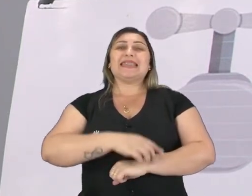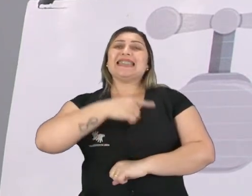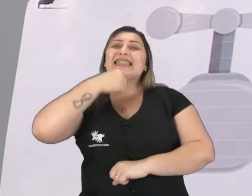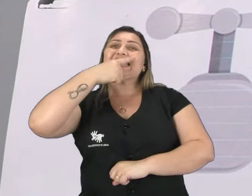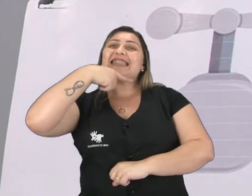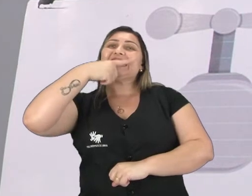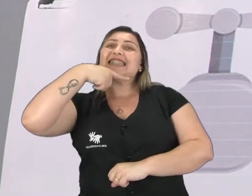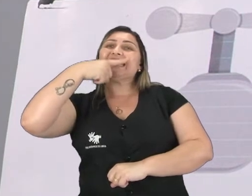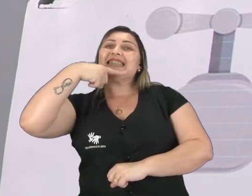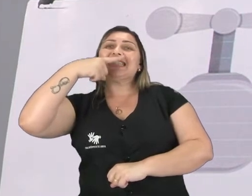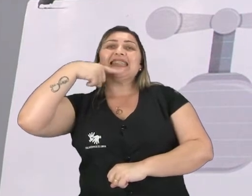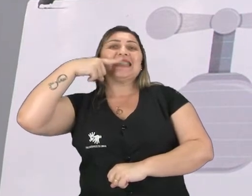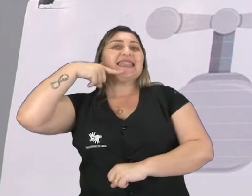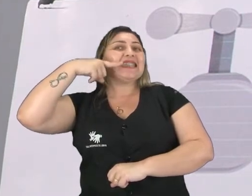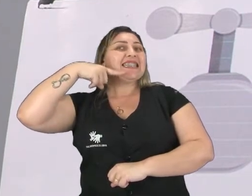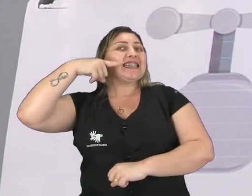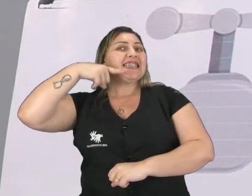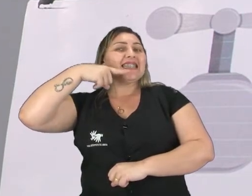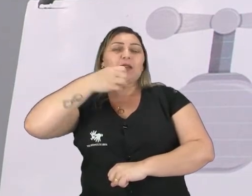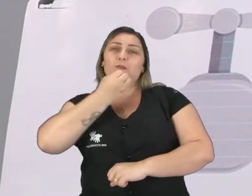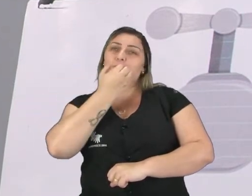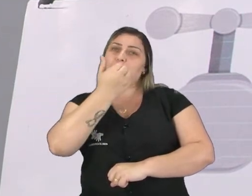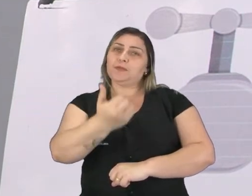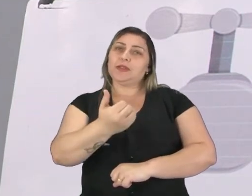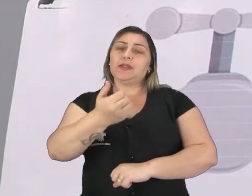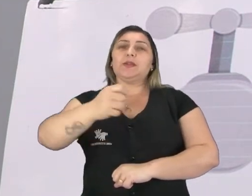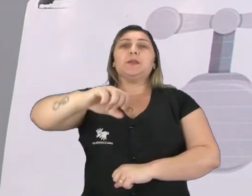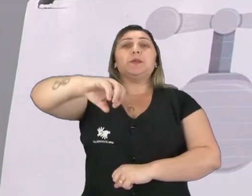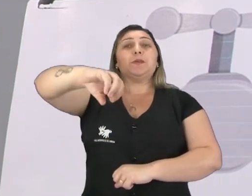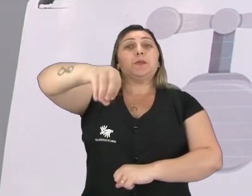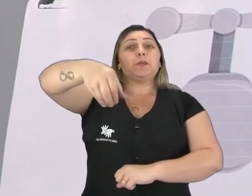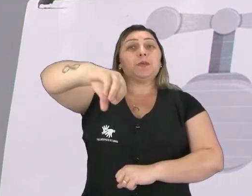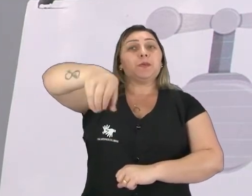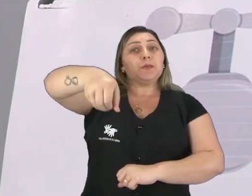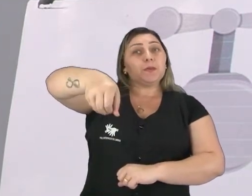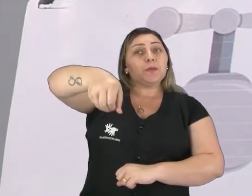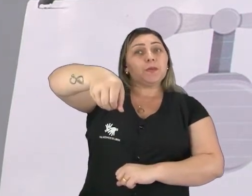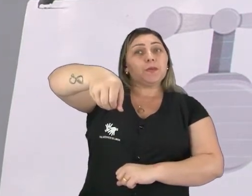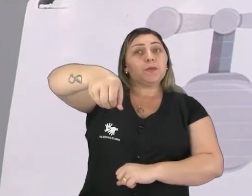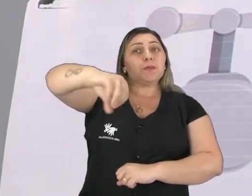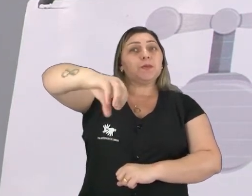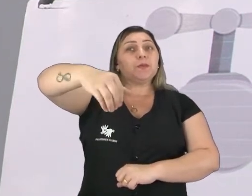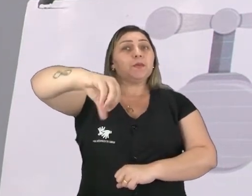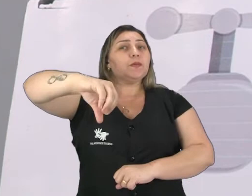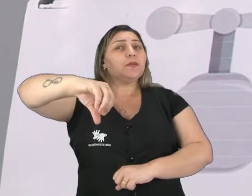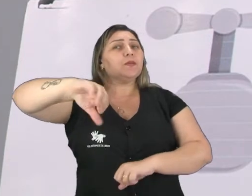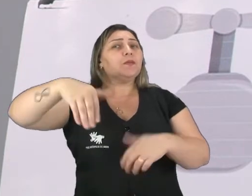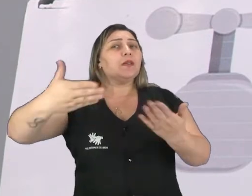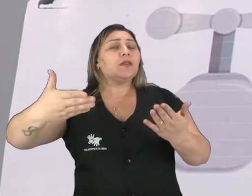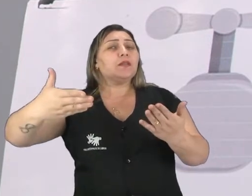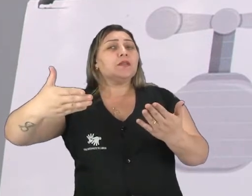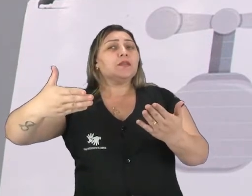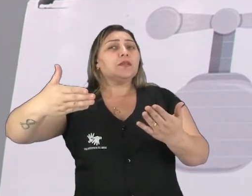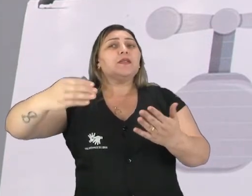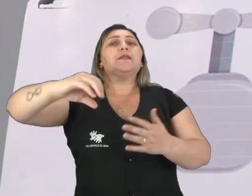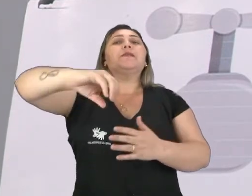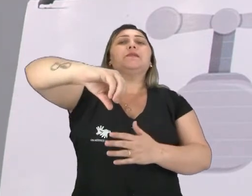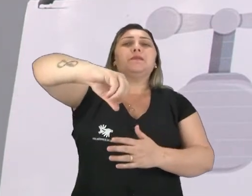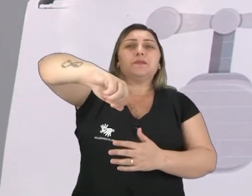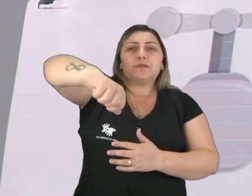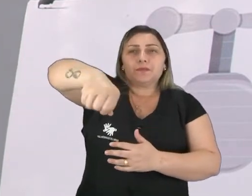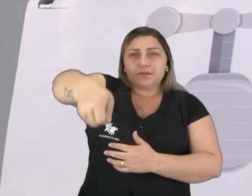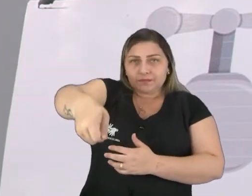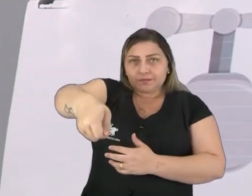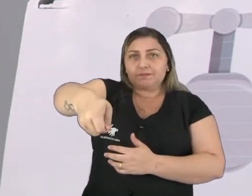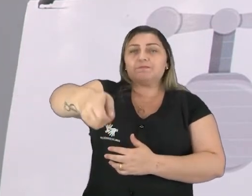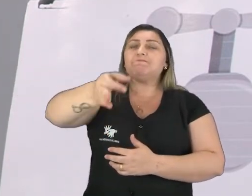Escovar os dentes. Muito bem. A torneira está aberta? Nessa imagem está fechada. A torneira está